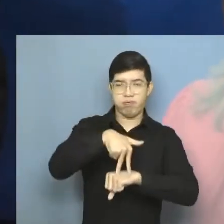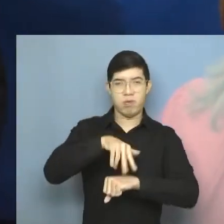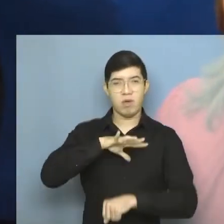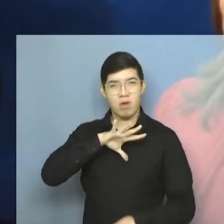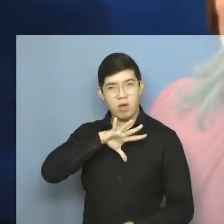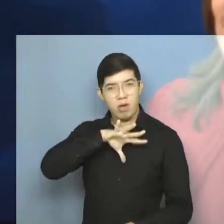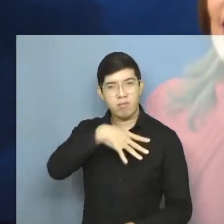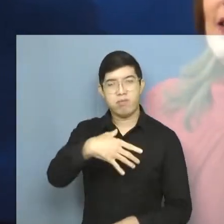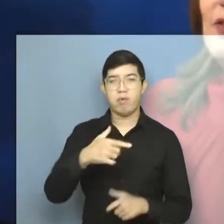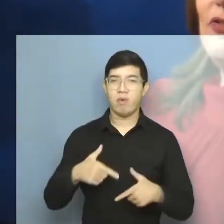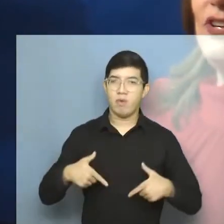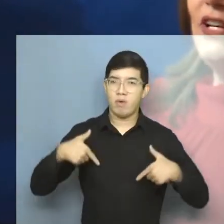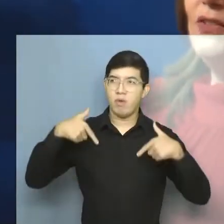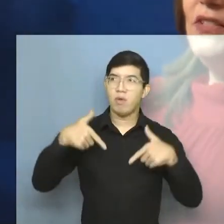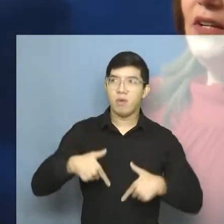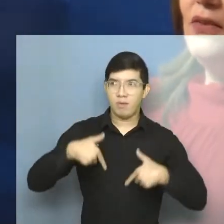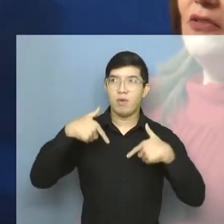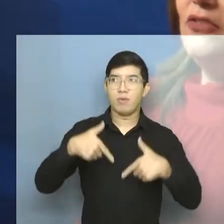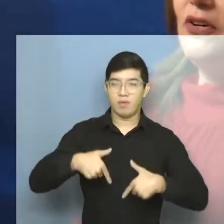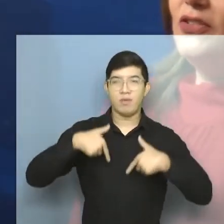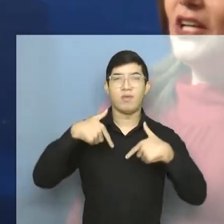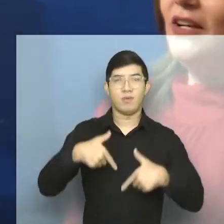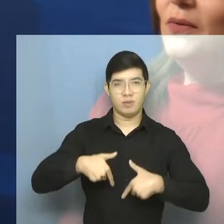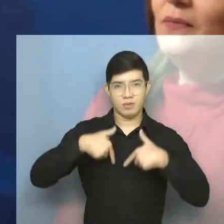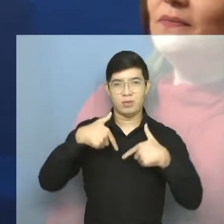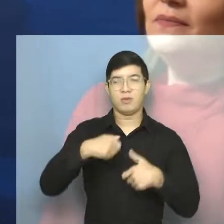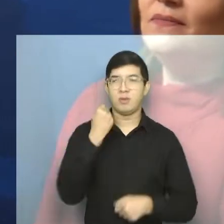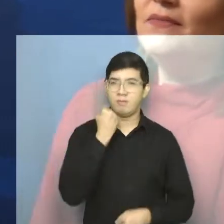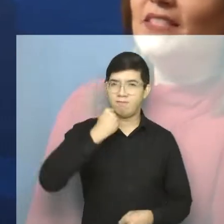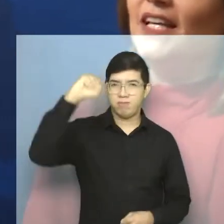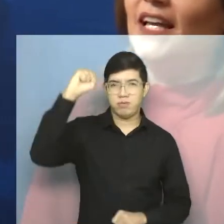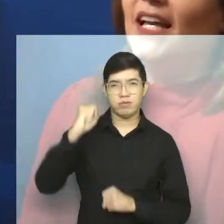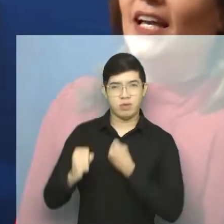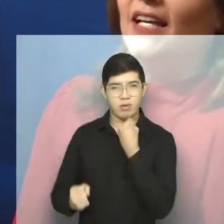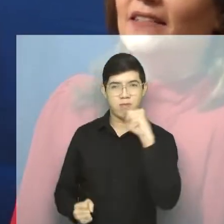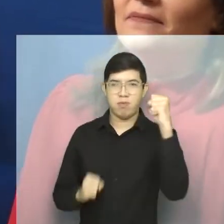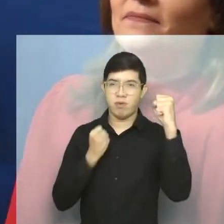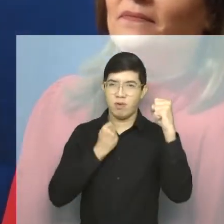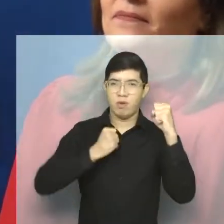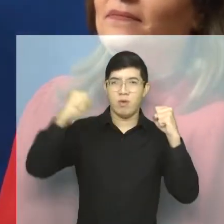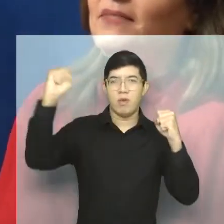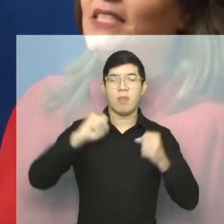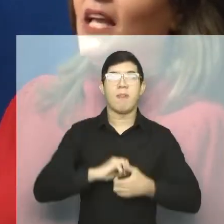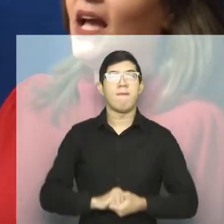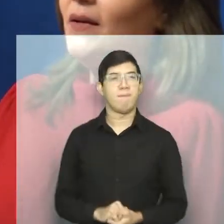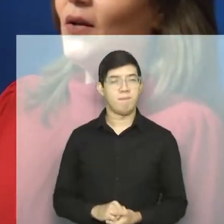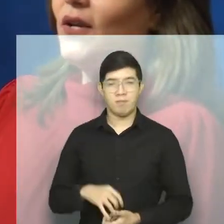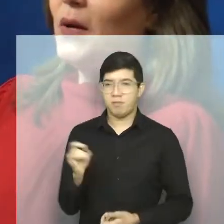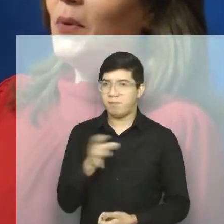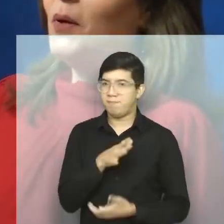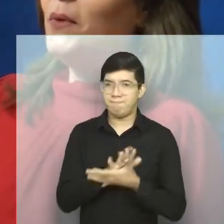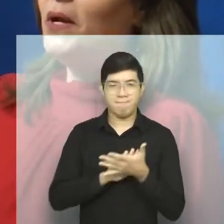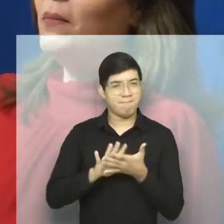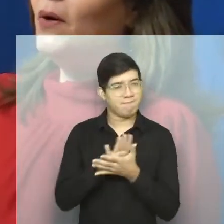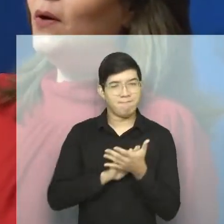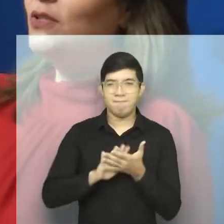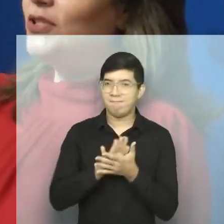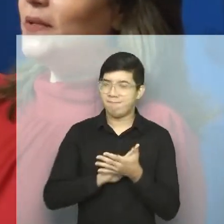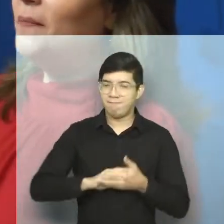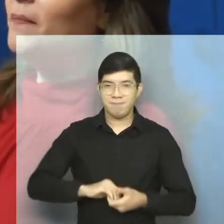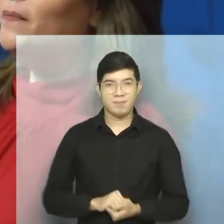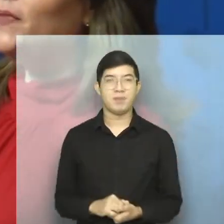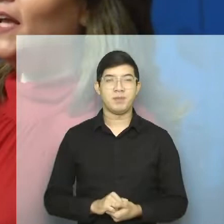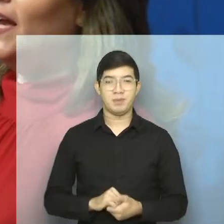forte, verás que o filho teu não foge à luta, nem tem ninguém que adora a própria